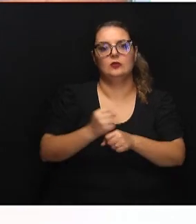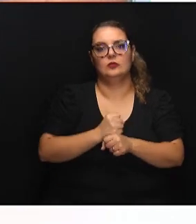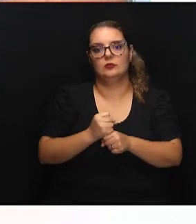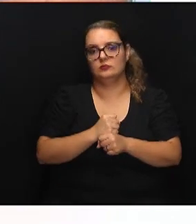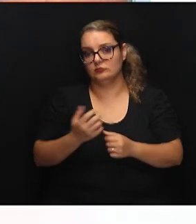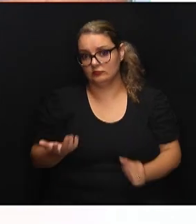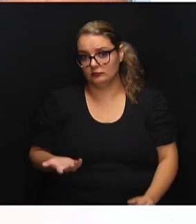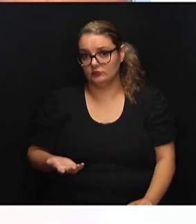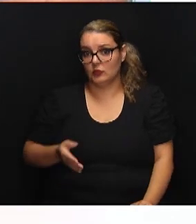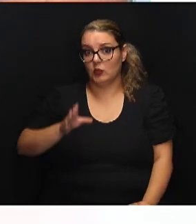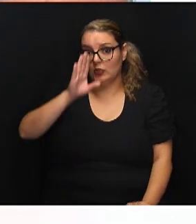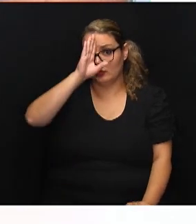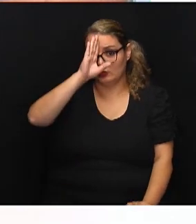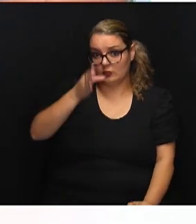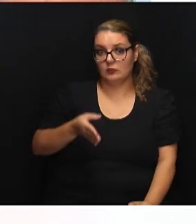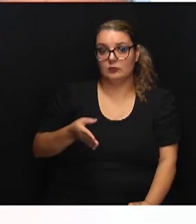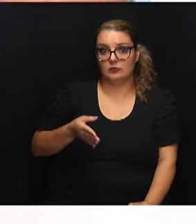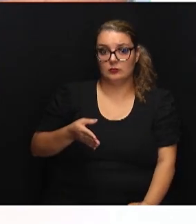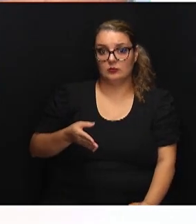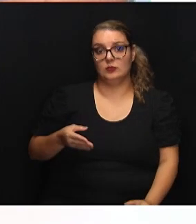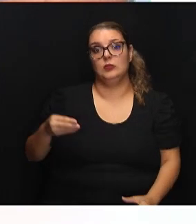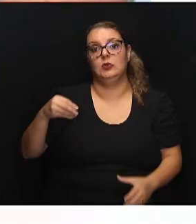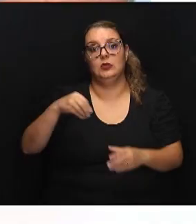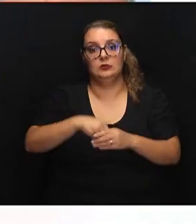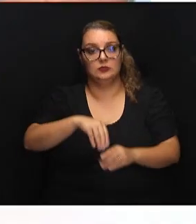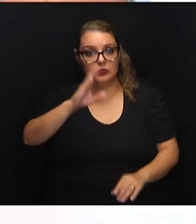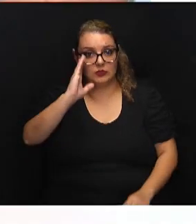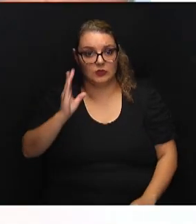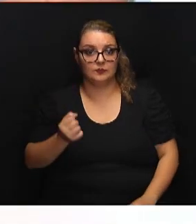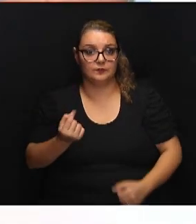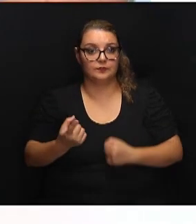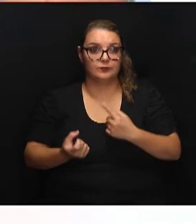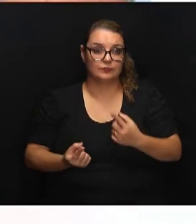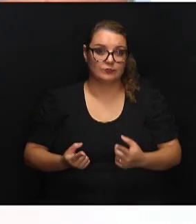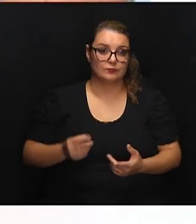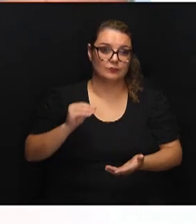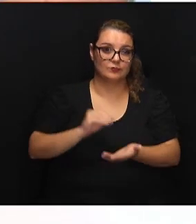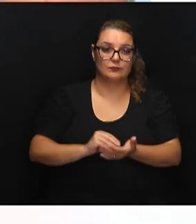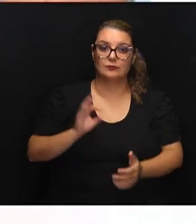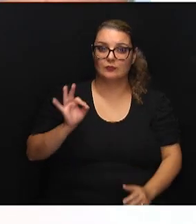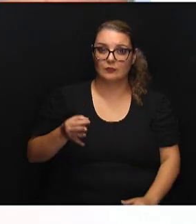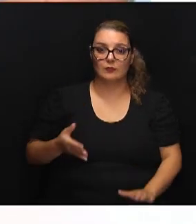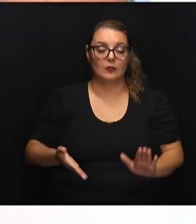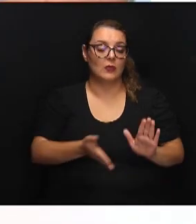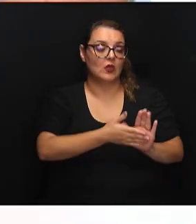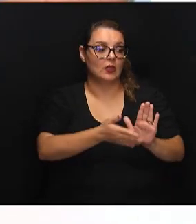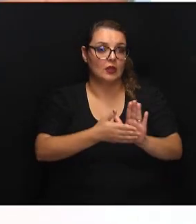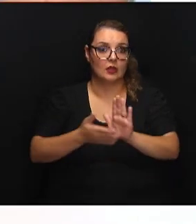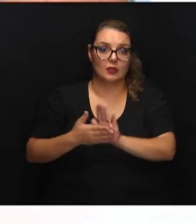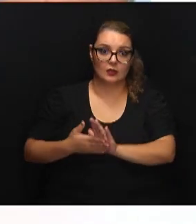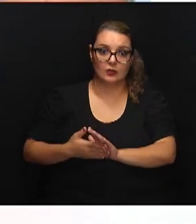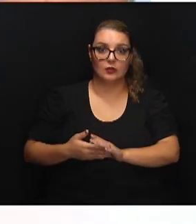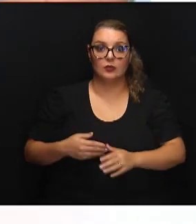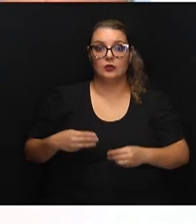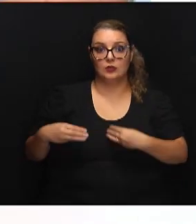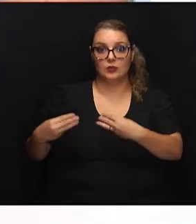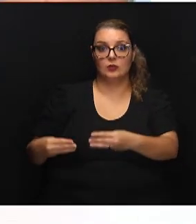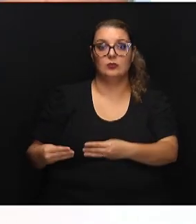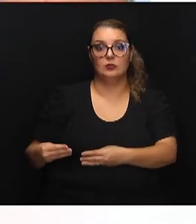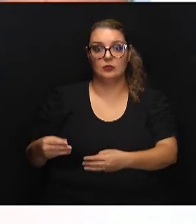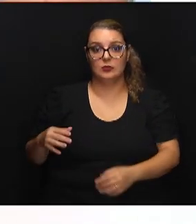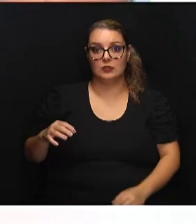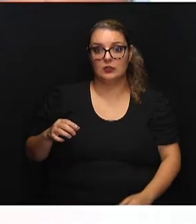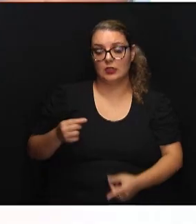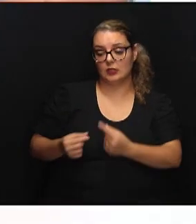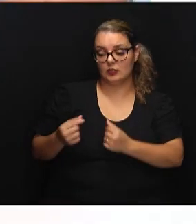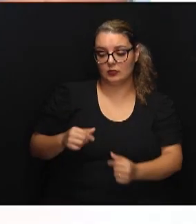fator principal foi o fator interno, algumas incertezas em relação, por exemplo, às propostas do Ministério da Economia e da Fazenda em relação à